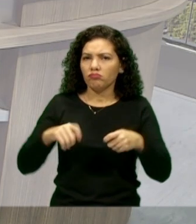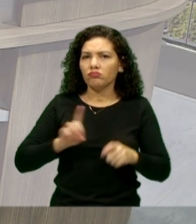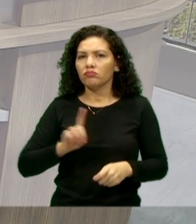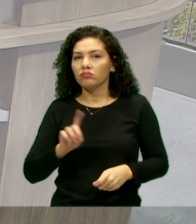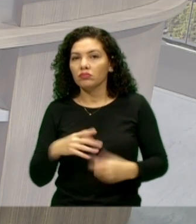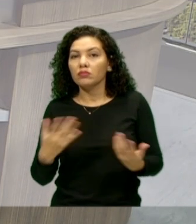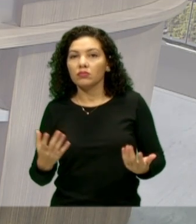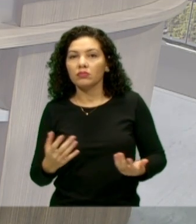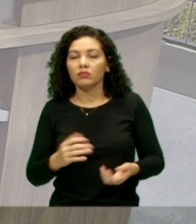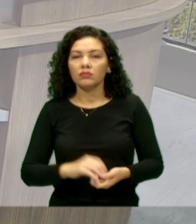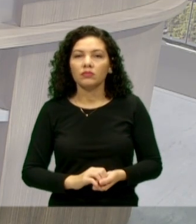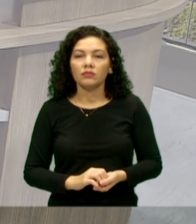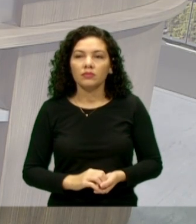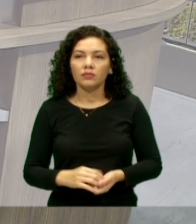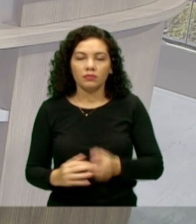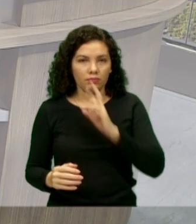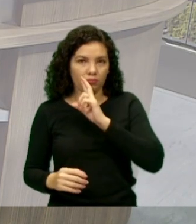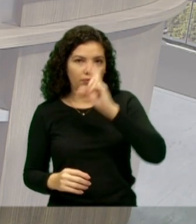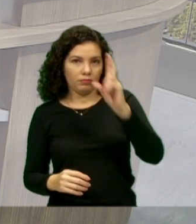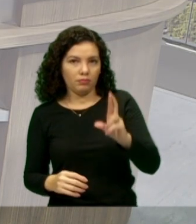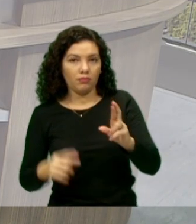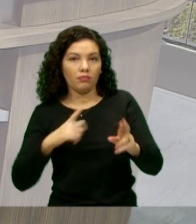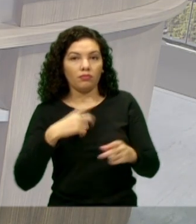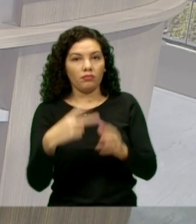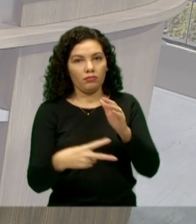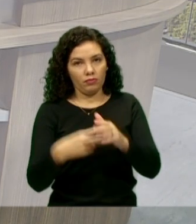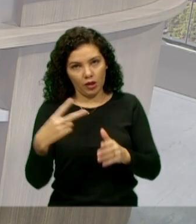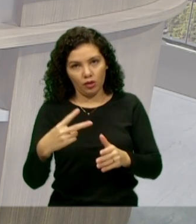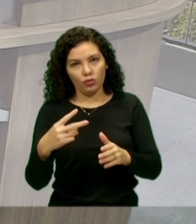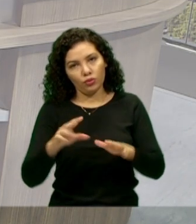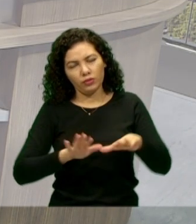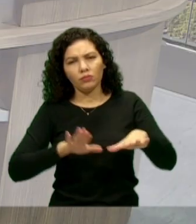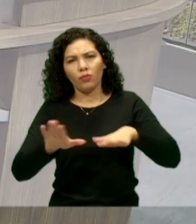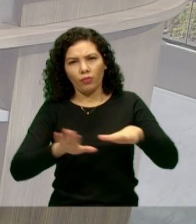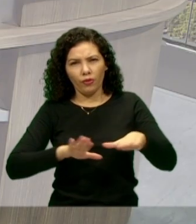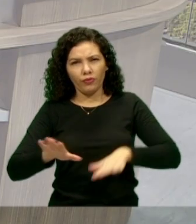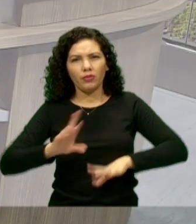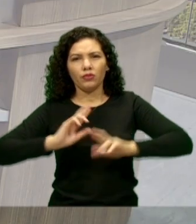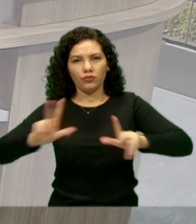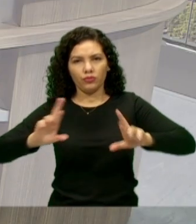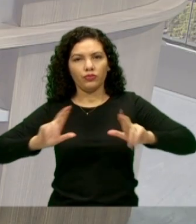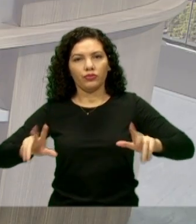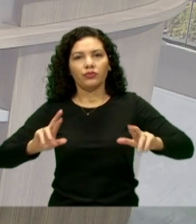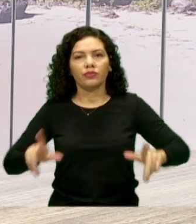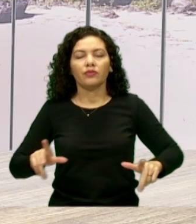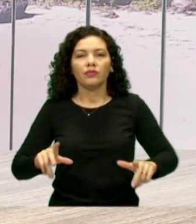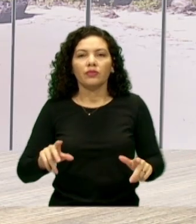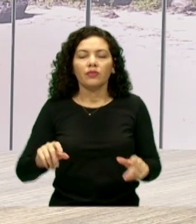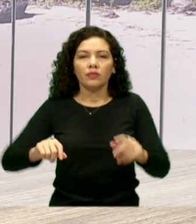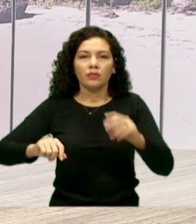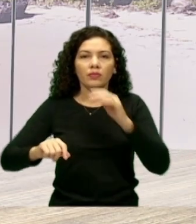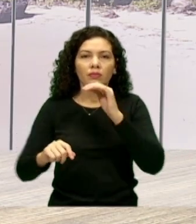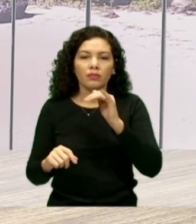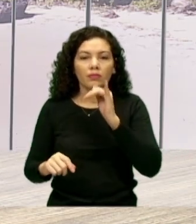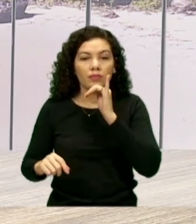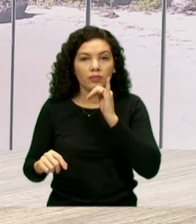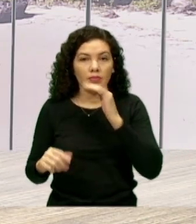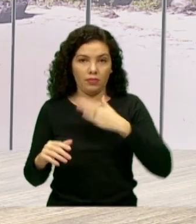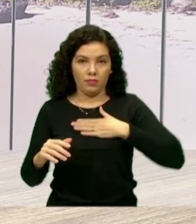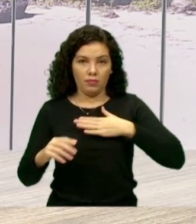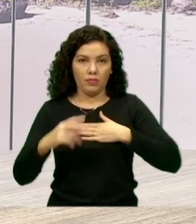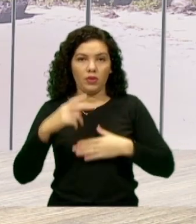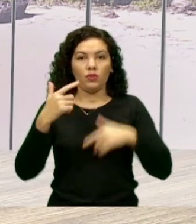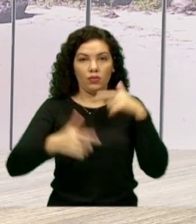São 2 movimentos distintos. Tanto é que, por exemplo, vamos pegar o meu cargo.